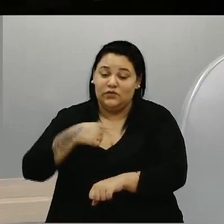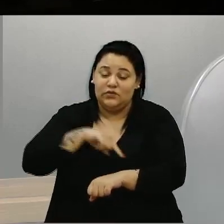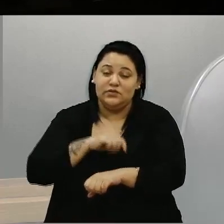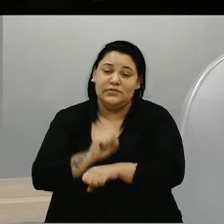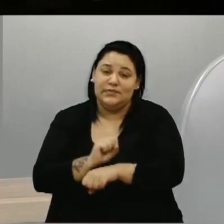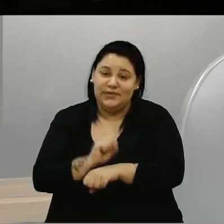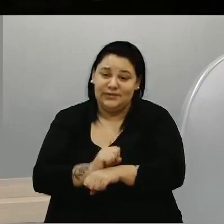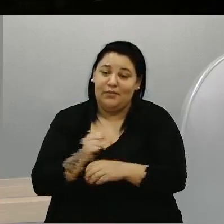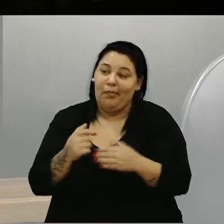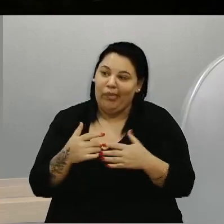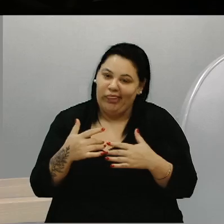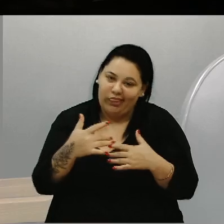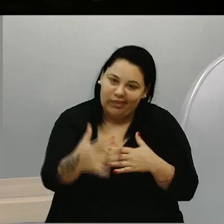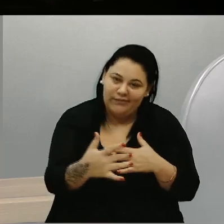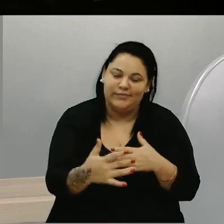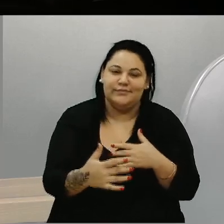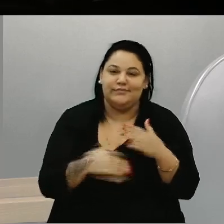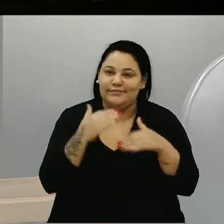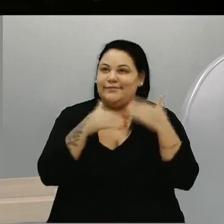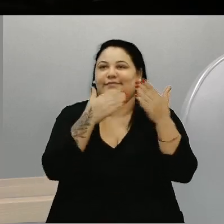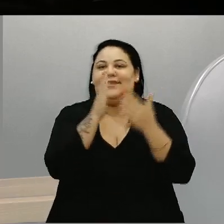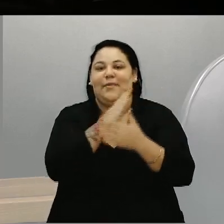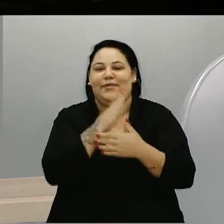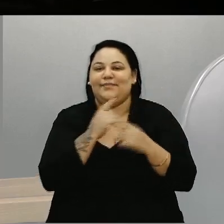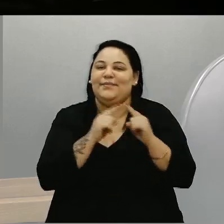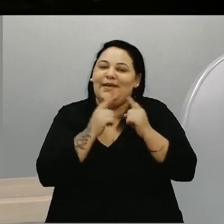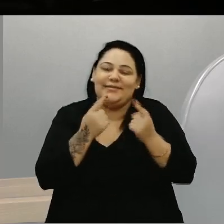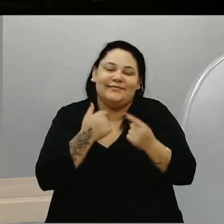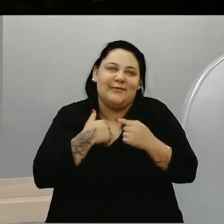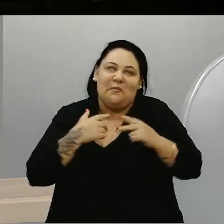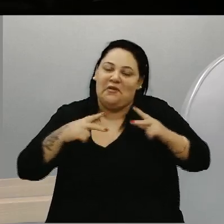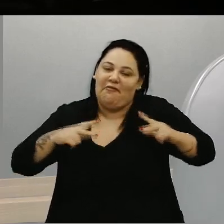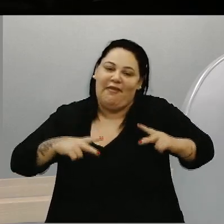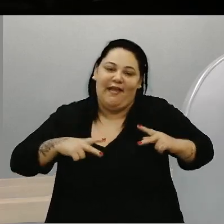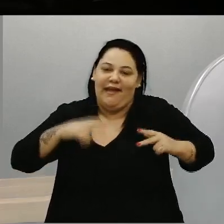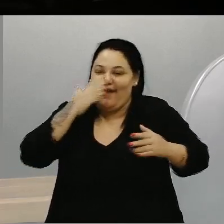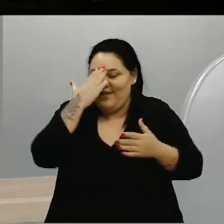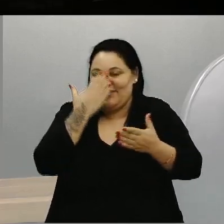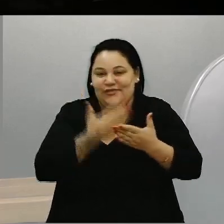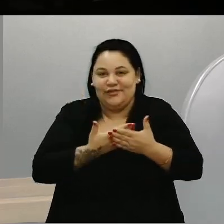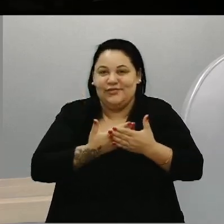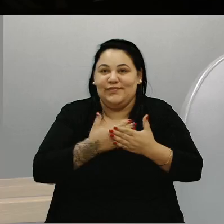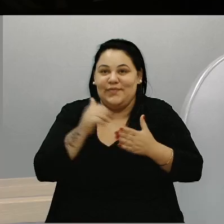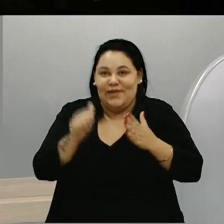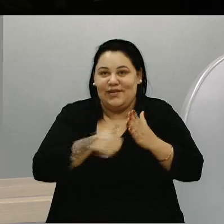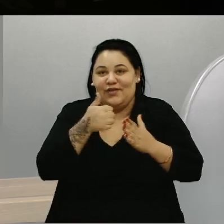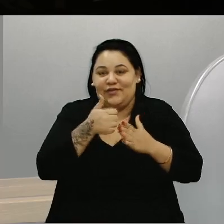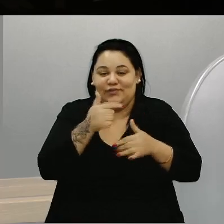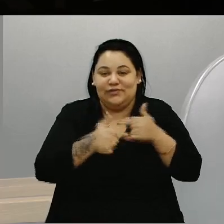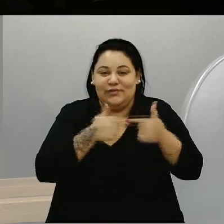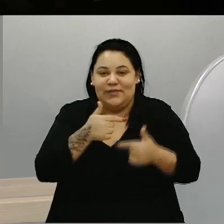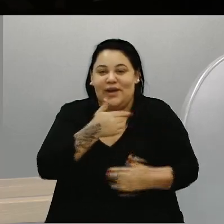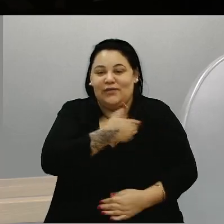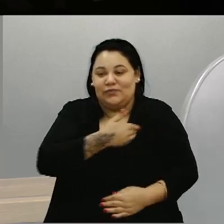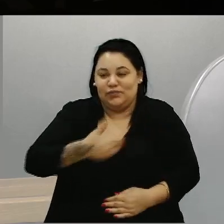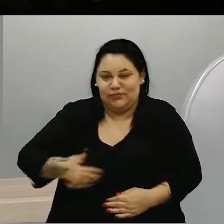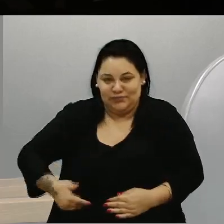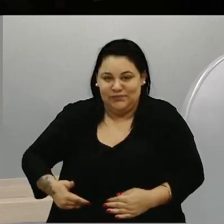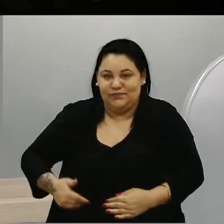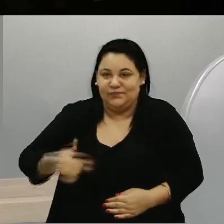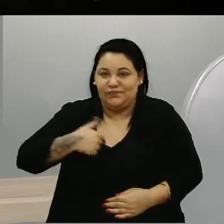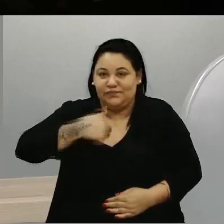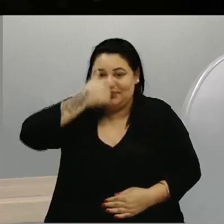coisa ande. Eu, particularmente, acredito mais no serviço público, acredito mais nos funcionários,